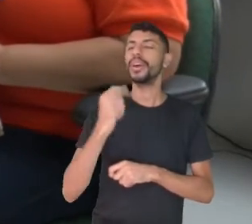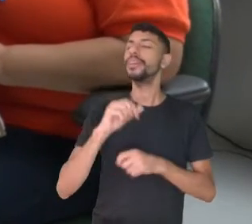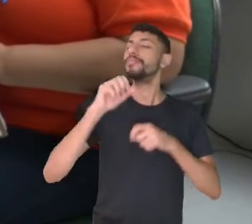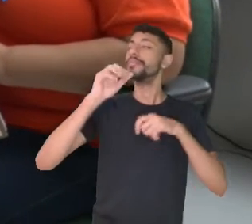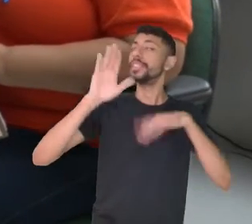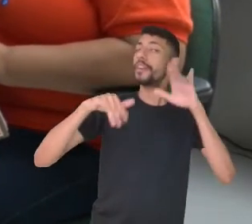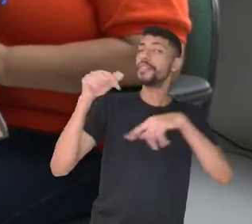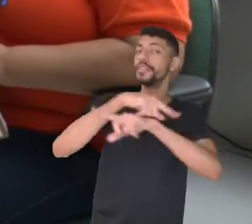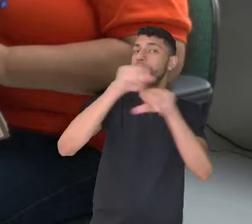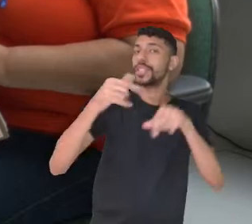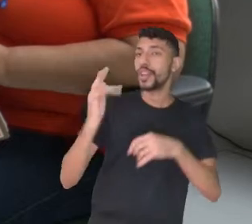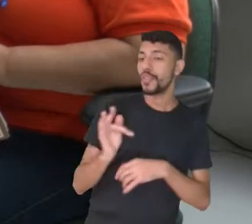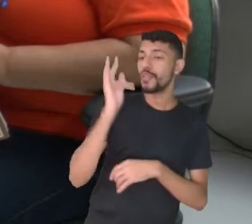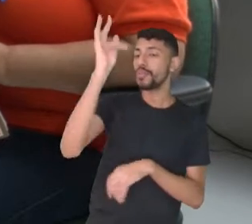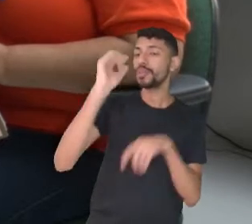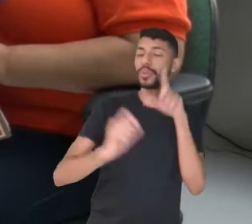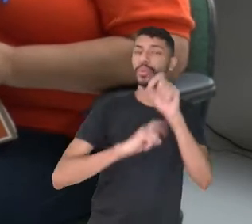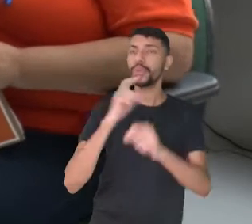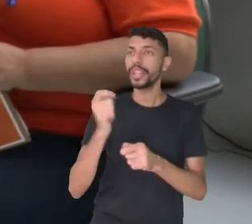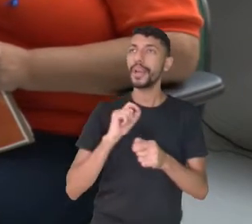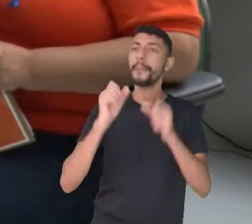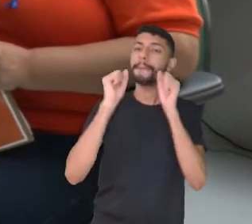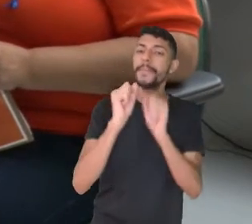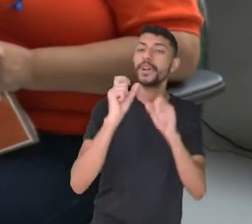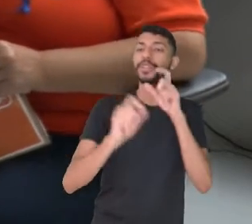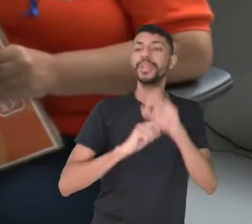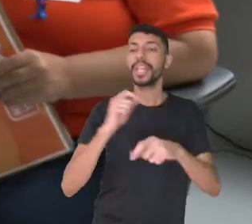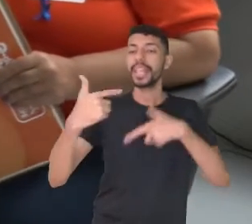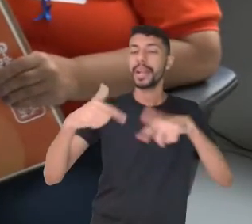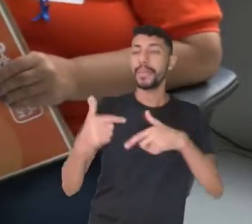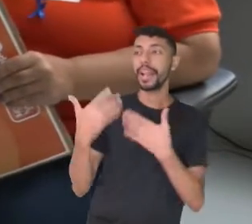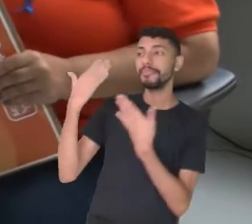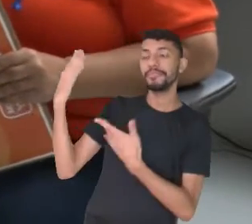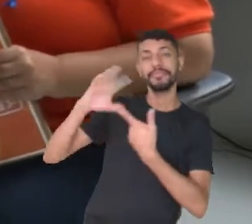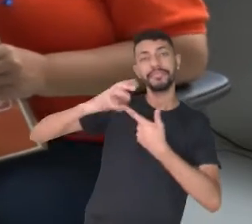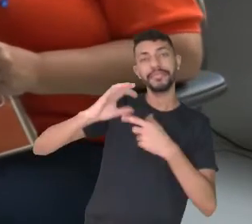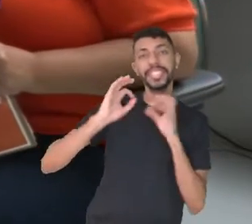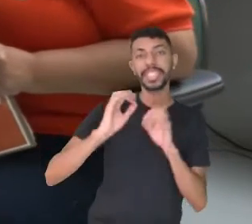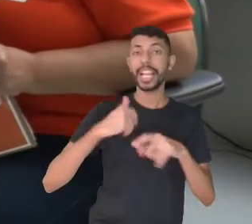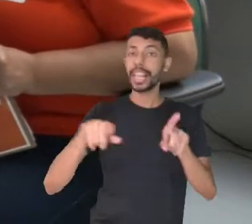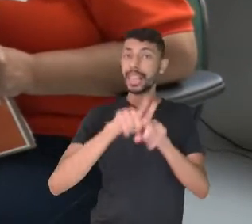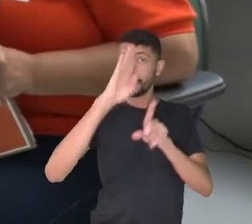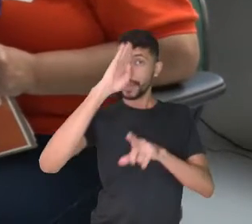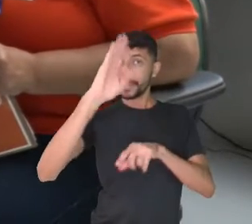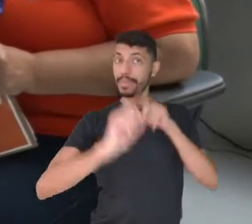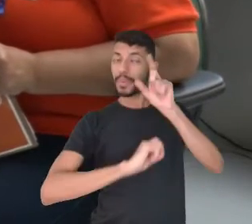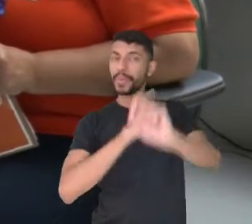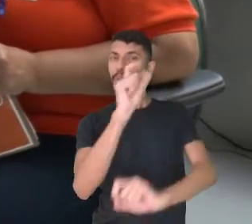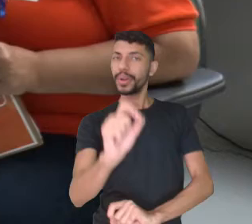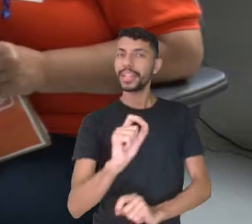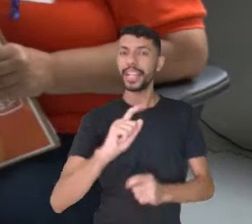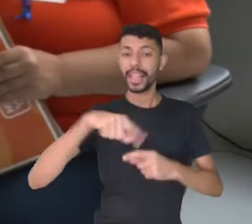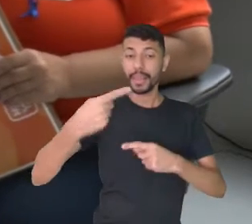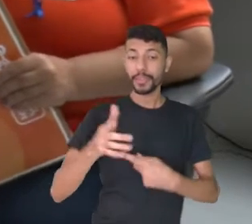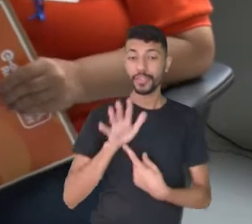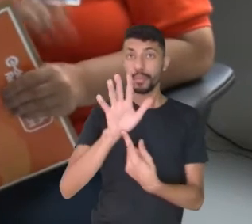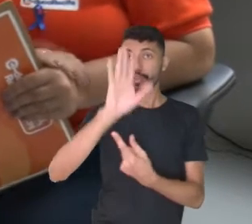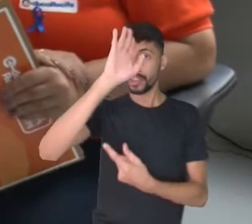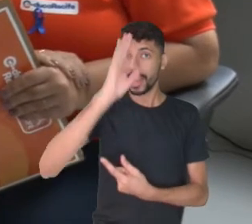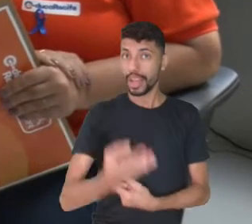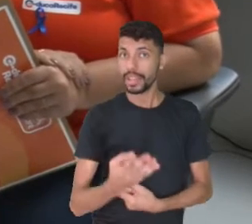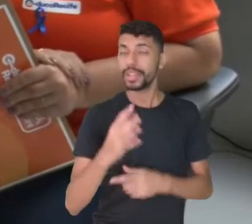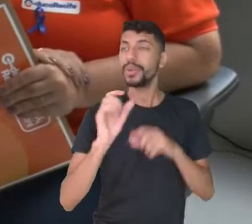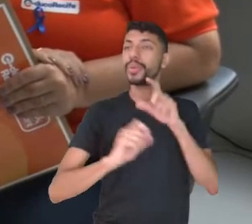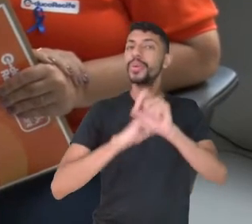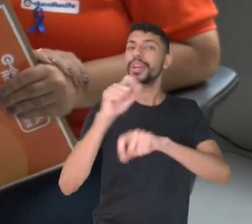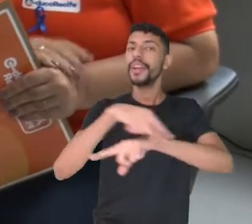vão operar em uma máquina dessa, alimentar a máquina e principalmente depois que essa máquina apresenta o resultado, vocês